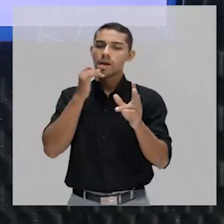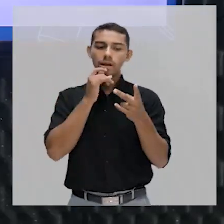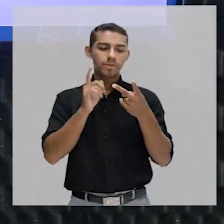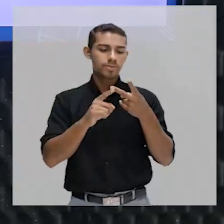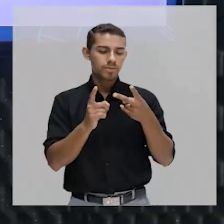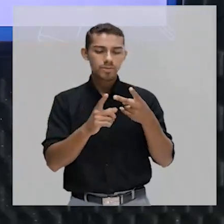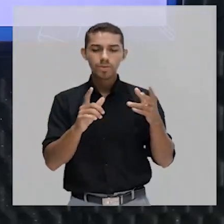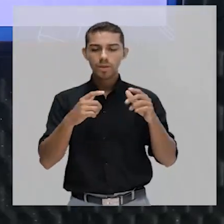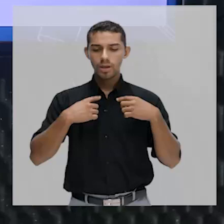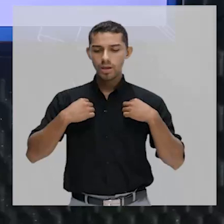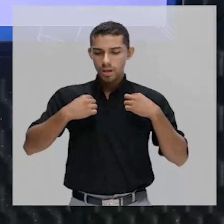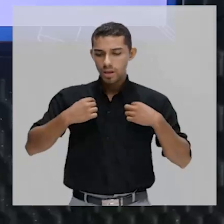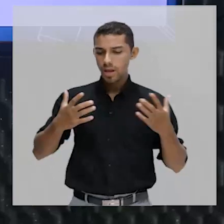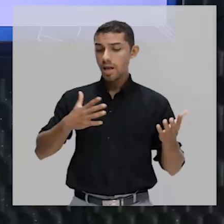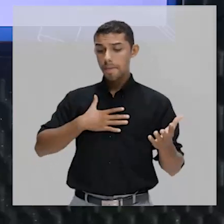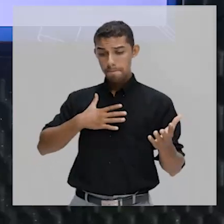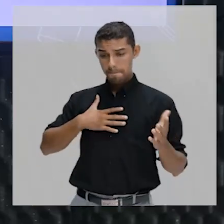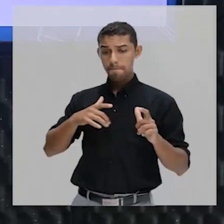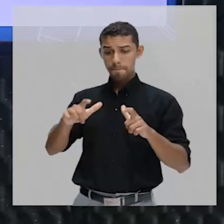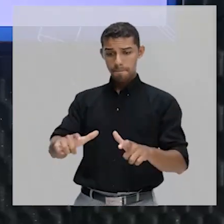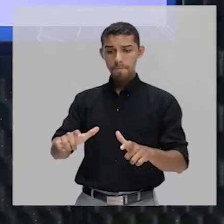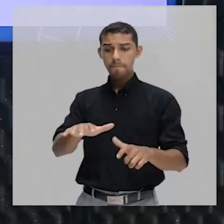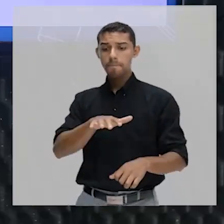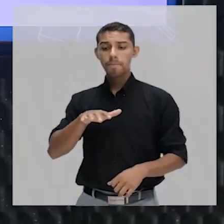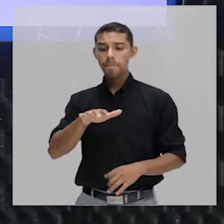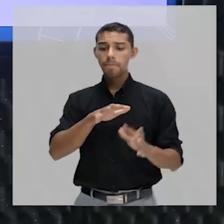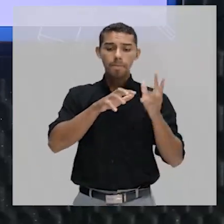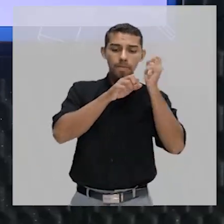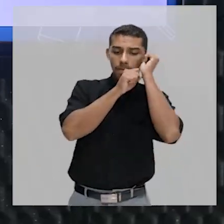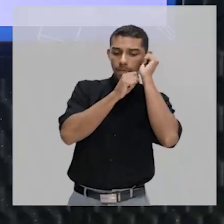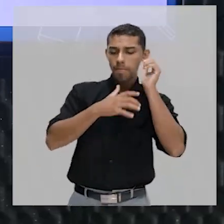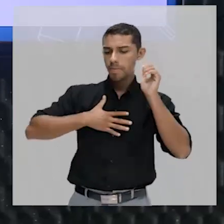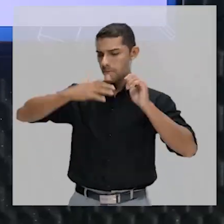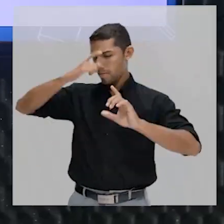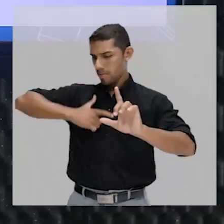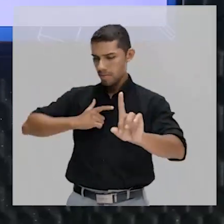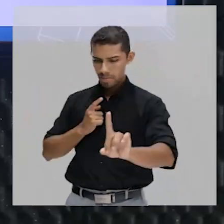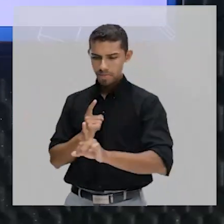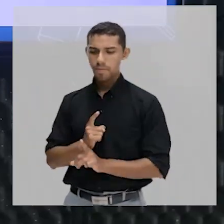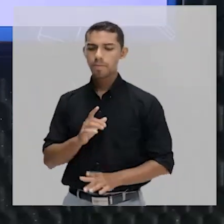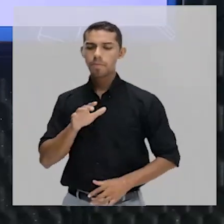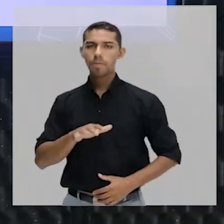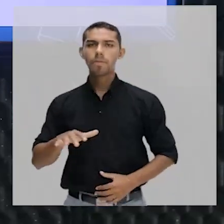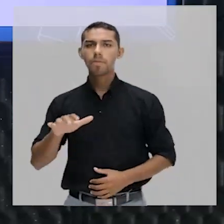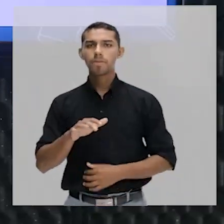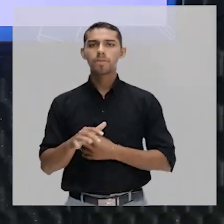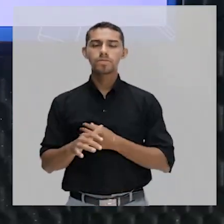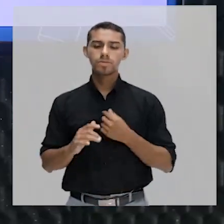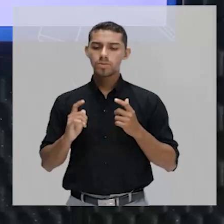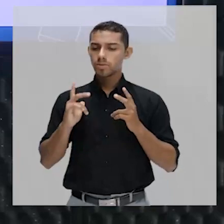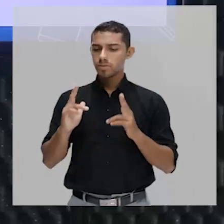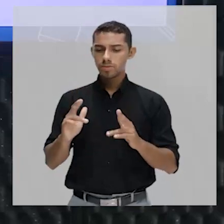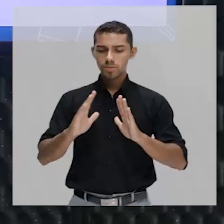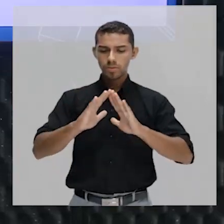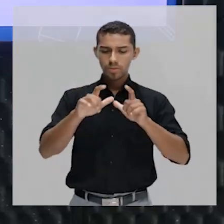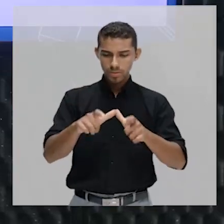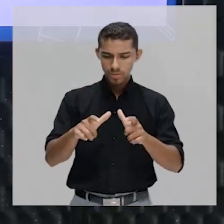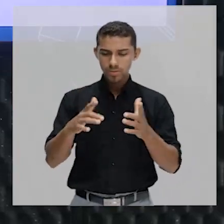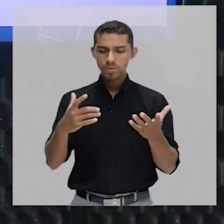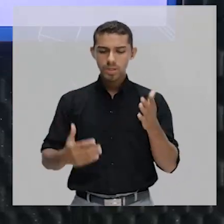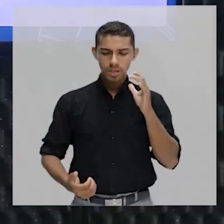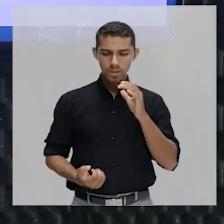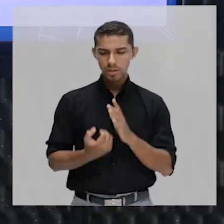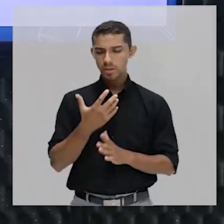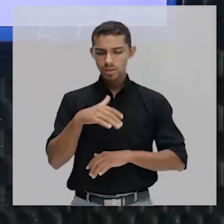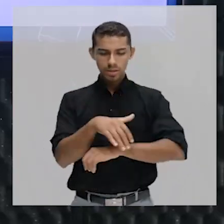lugar certo para ela. Aquilo ali é meu, é o meu espaço. Né? Eu me identifico ali. A mesma coisa com o bairro, né? A pessoa cresce num bairro, nas